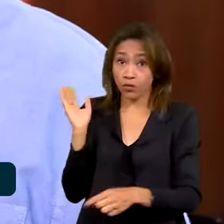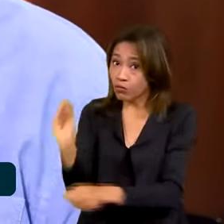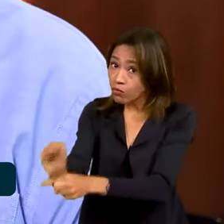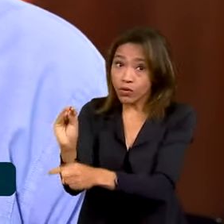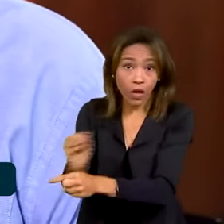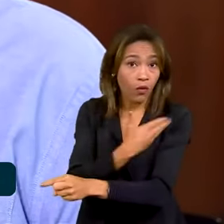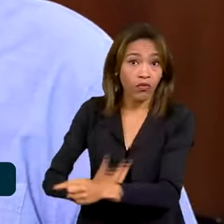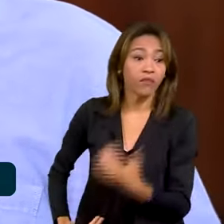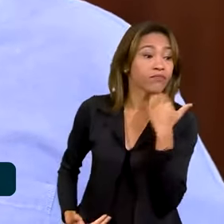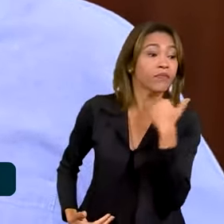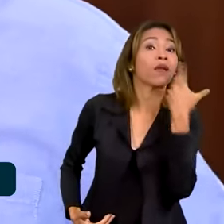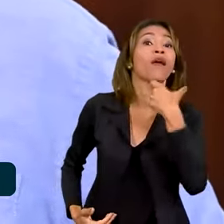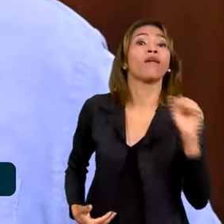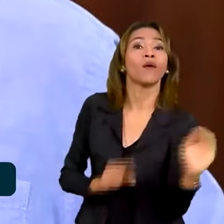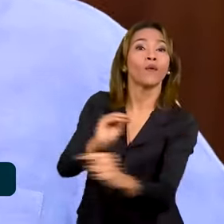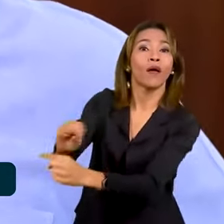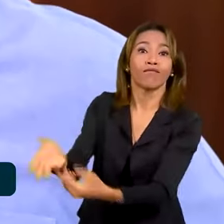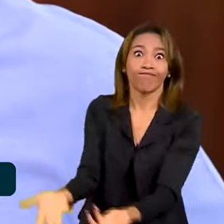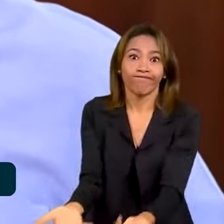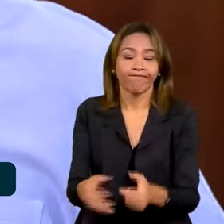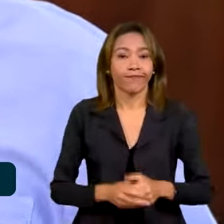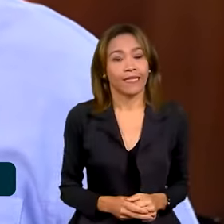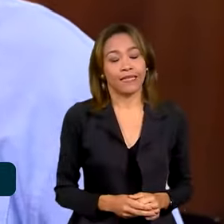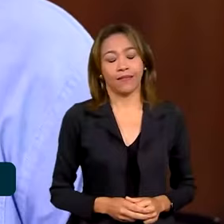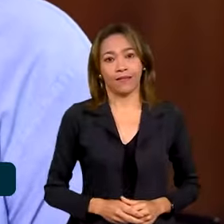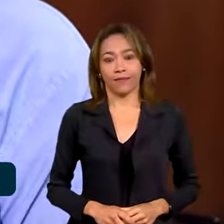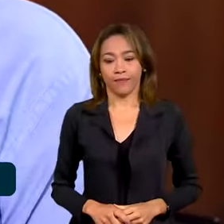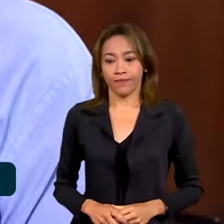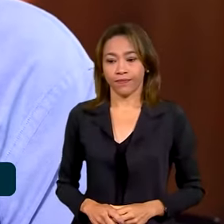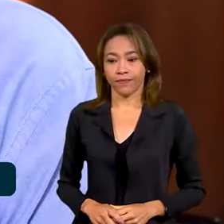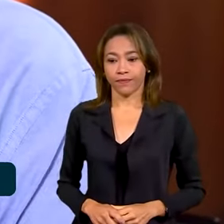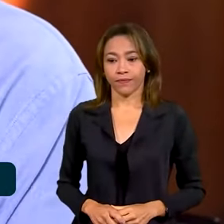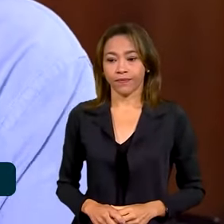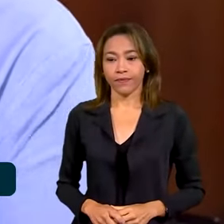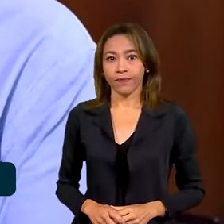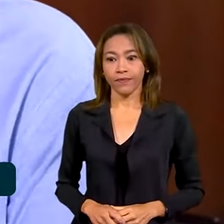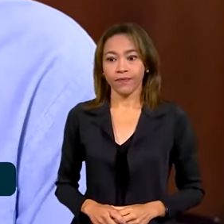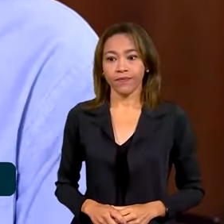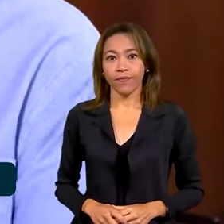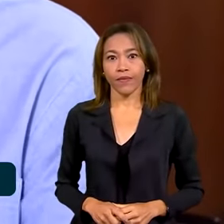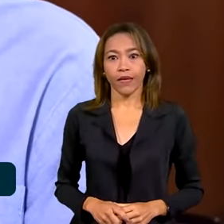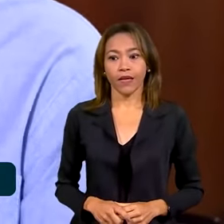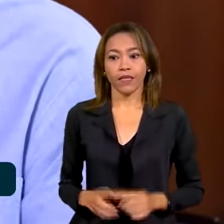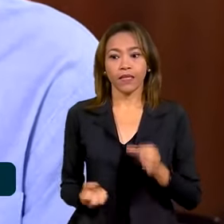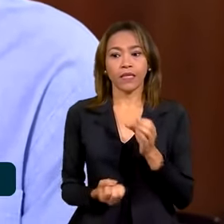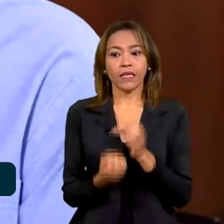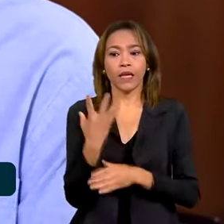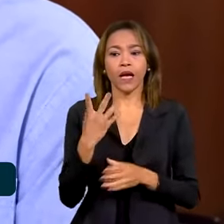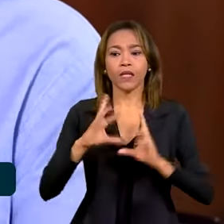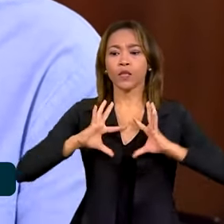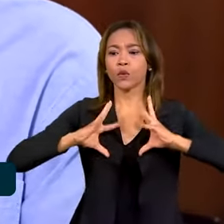minhas preocupações, e eu tenho 3 anos e 2 meses de mandato e vou tentar criar todas as políticas que puder